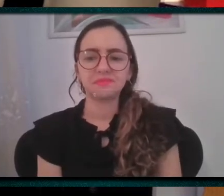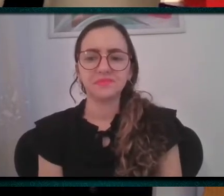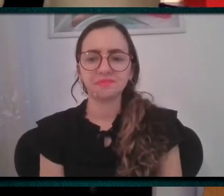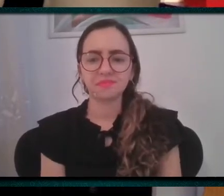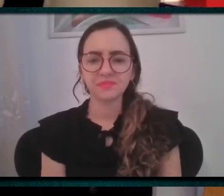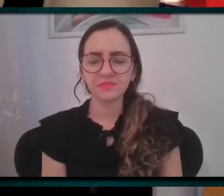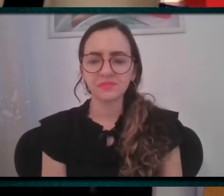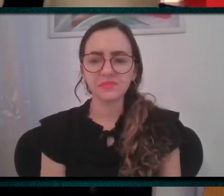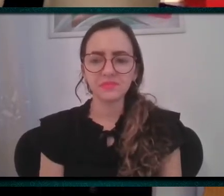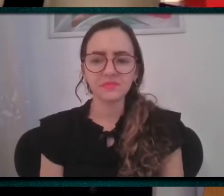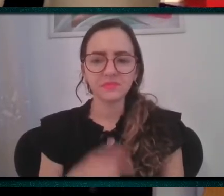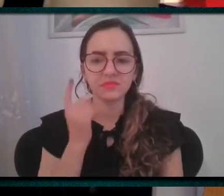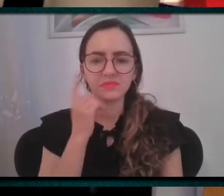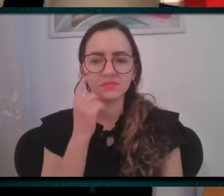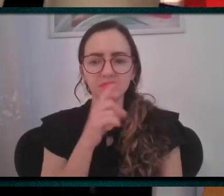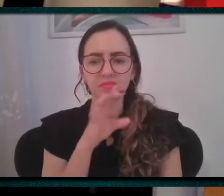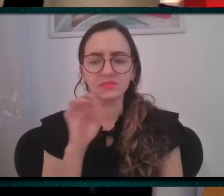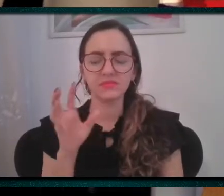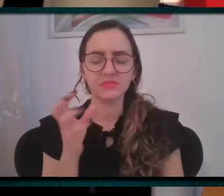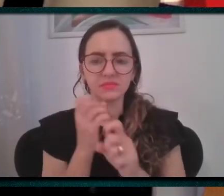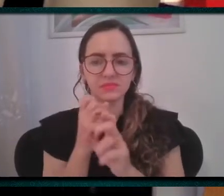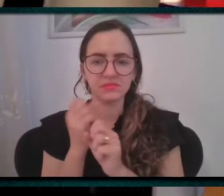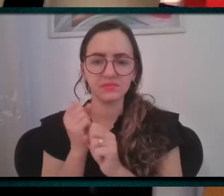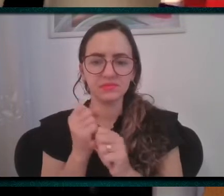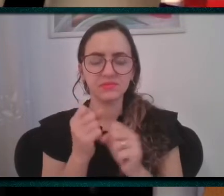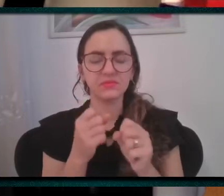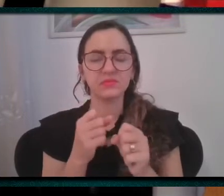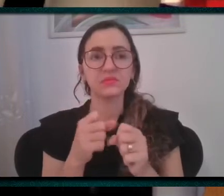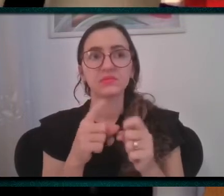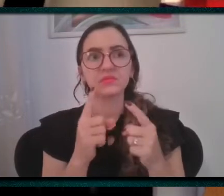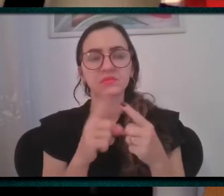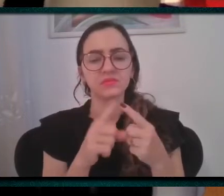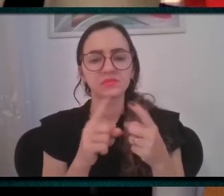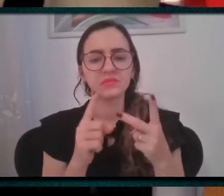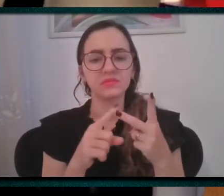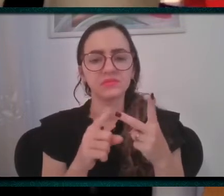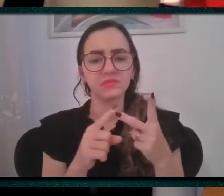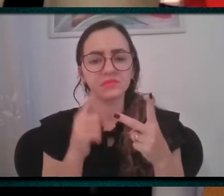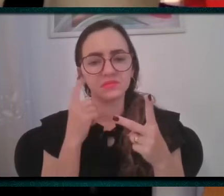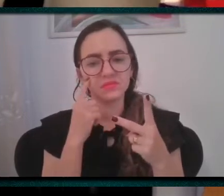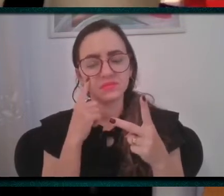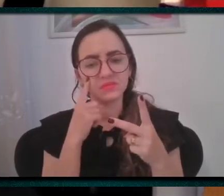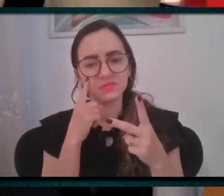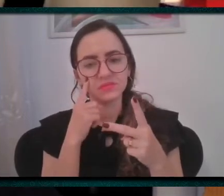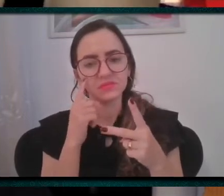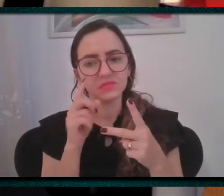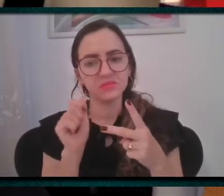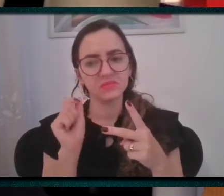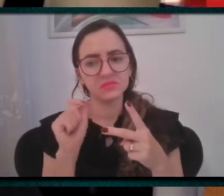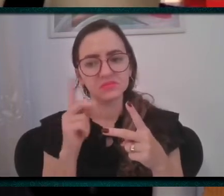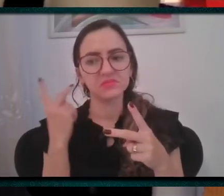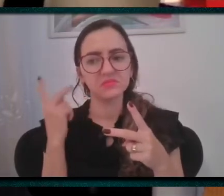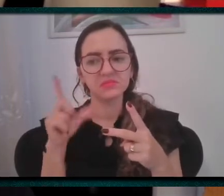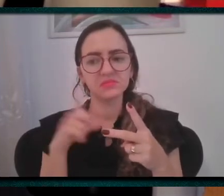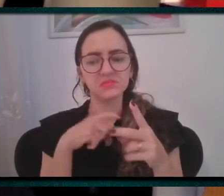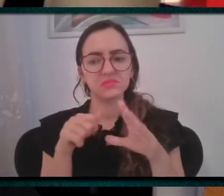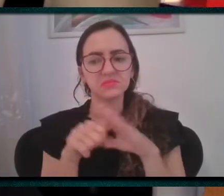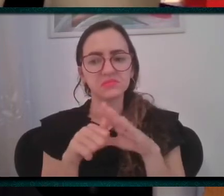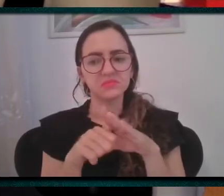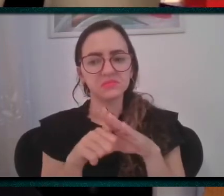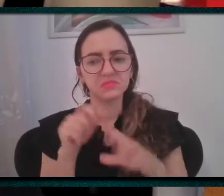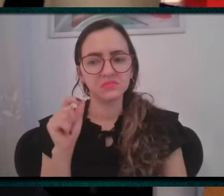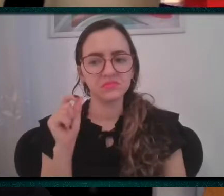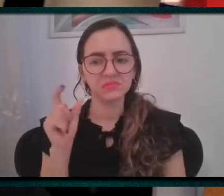unidade, eu vou ter que levantar todas as notas da primeira unidade e da segunda para ver quem é que vai estar ou não de recuperação, né? Se vai ter alguém de recuperação. Mas